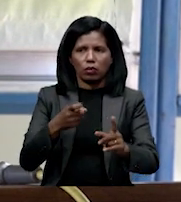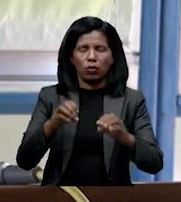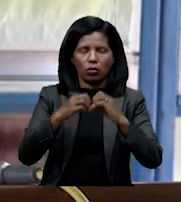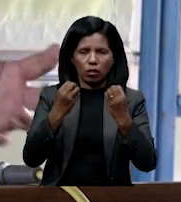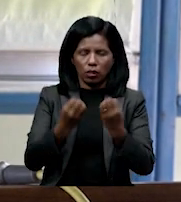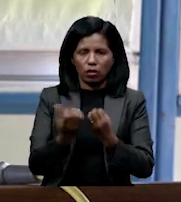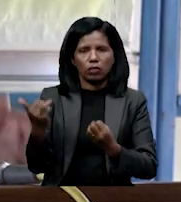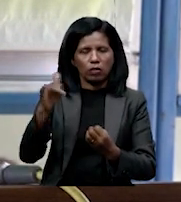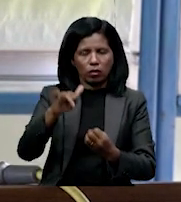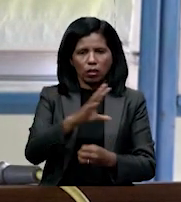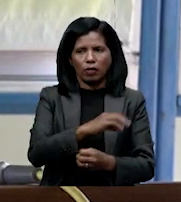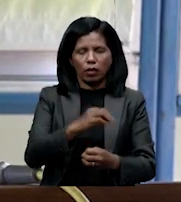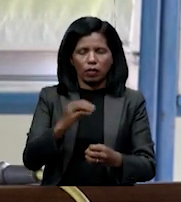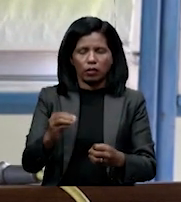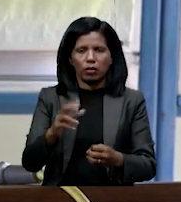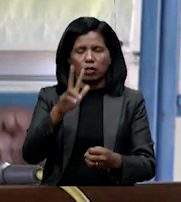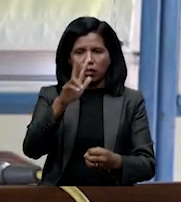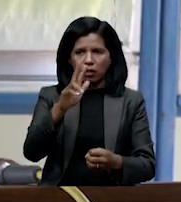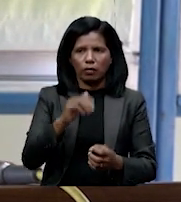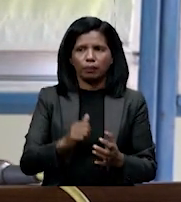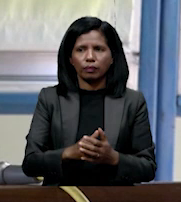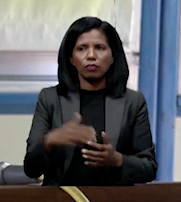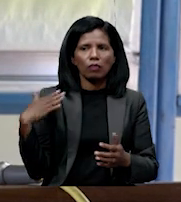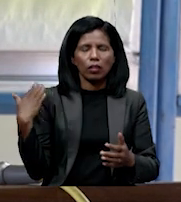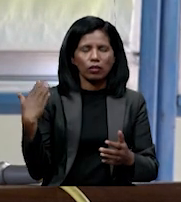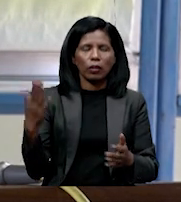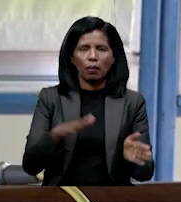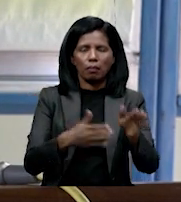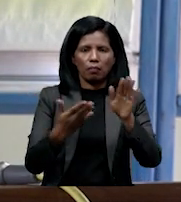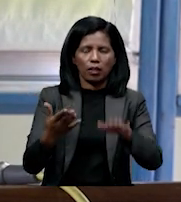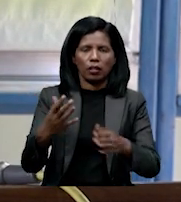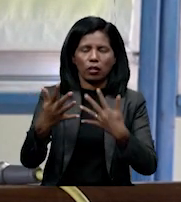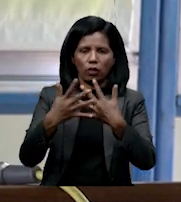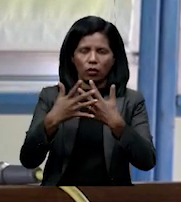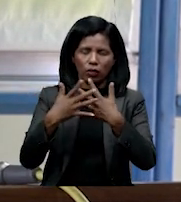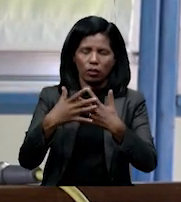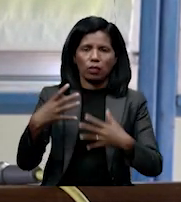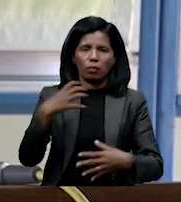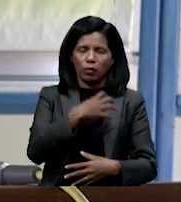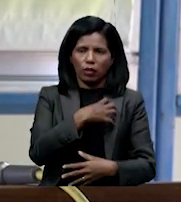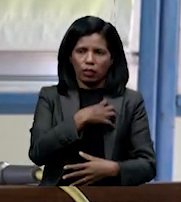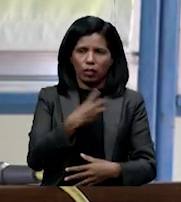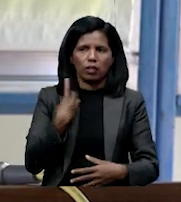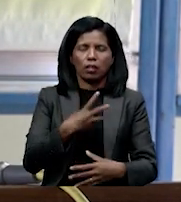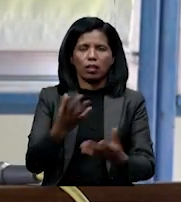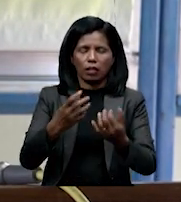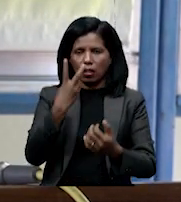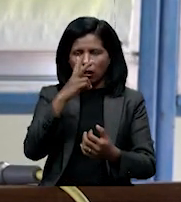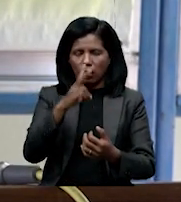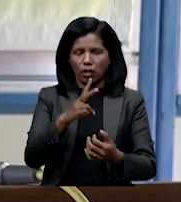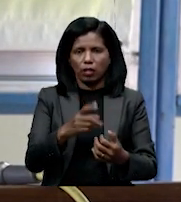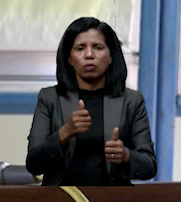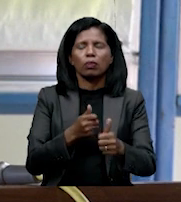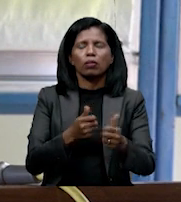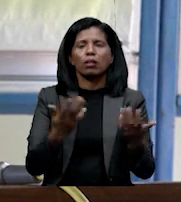sira. Terceiro, o acontecimento jovem de mate a cela, cela pentelinha, e tatacare, progresso na lauta,